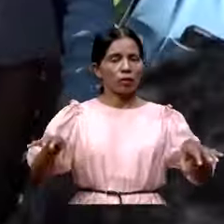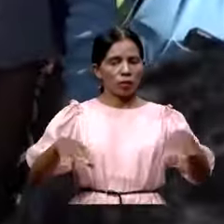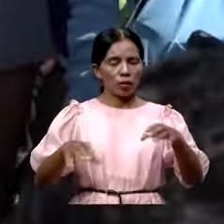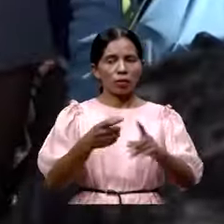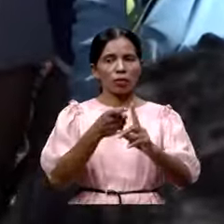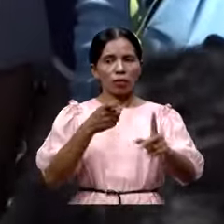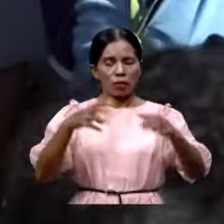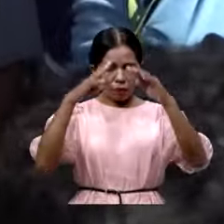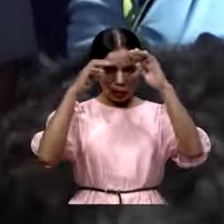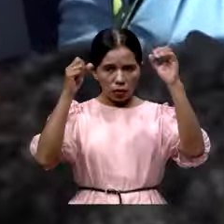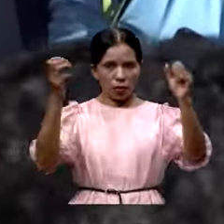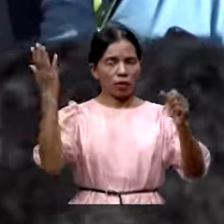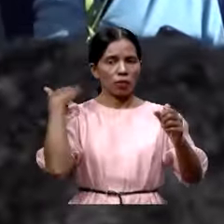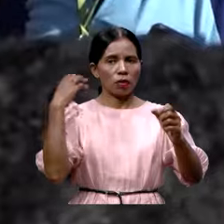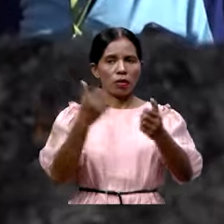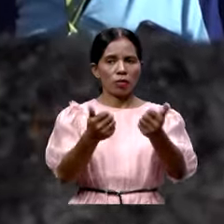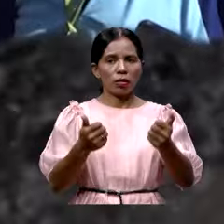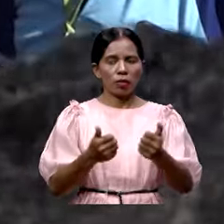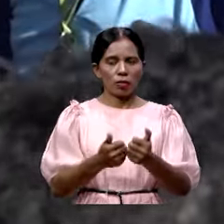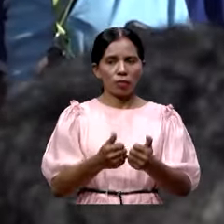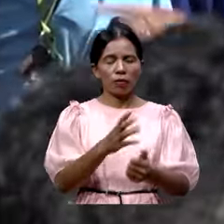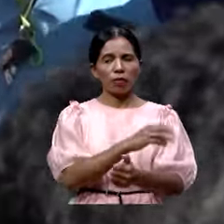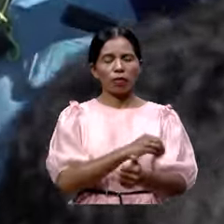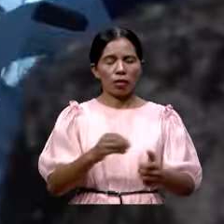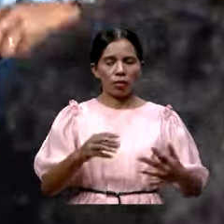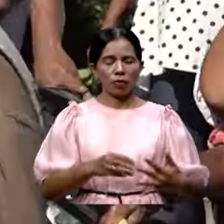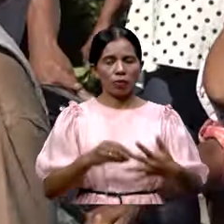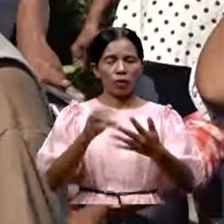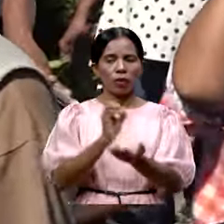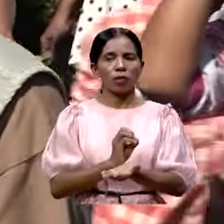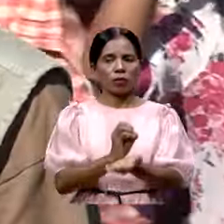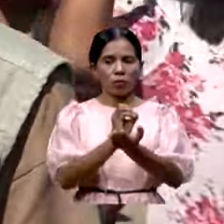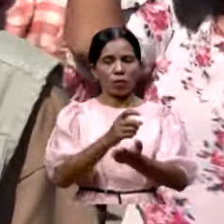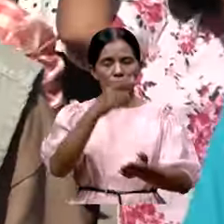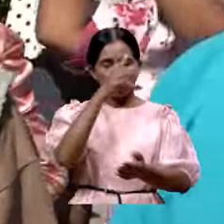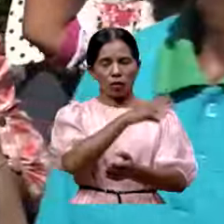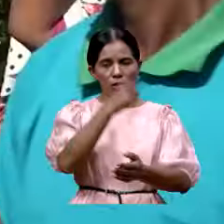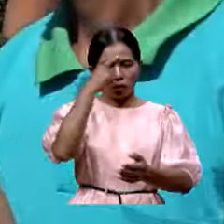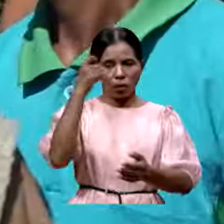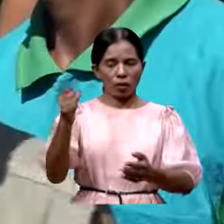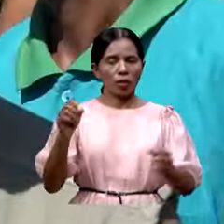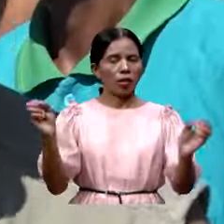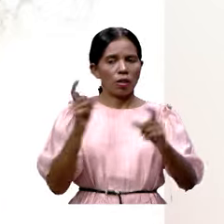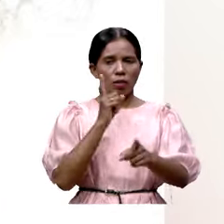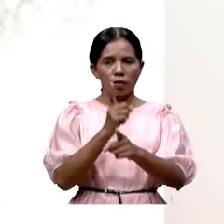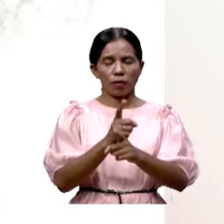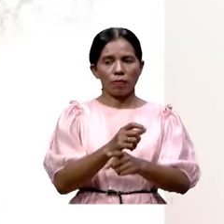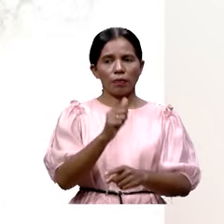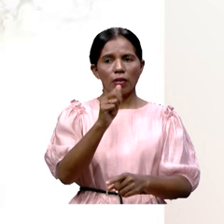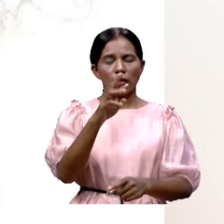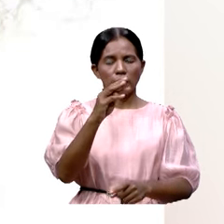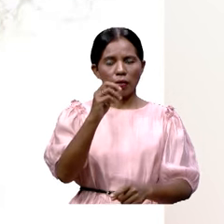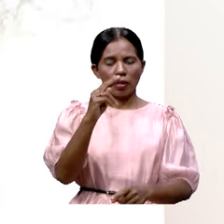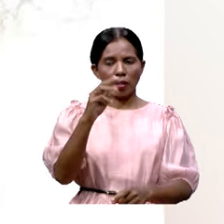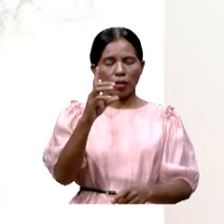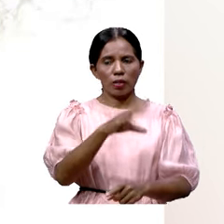husi ex-presidente autoridade rezion administrativa especial o Ecusi ambenu, ho razão nebela claro, Armando Lelan